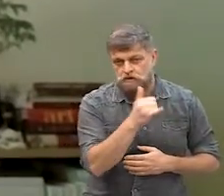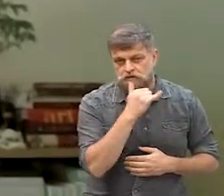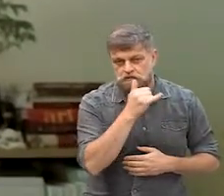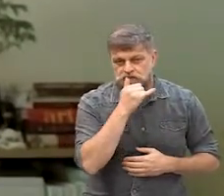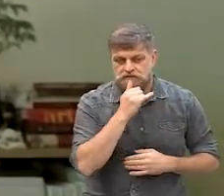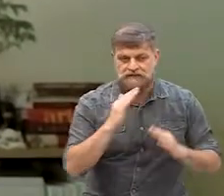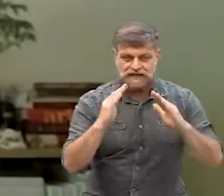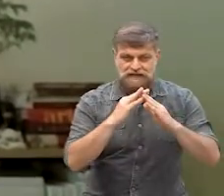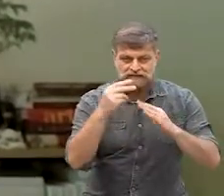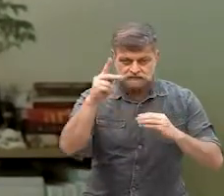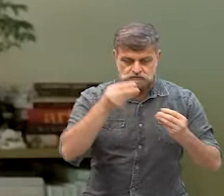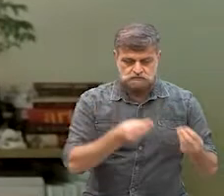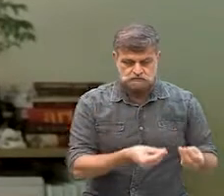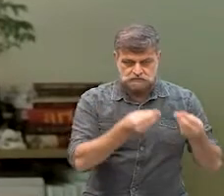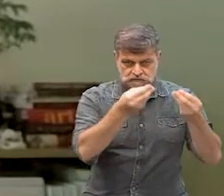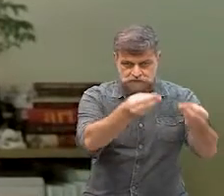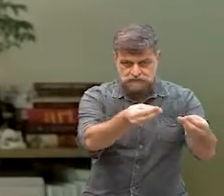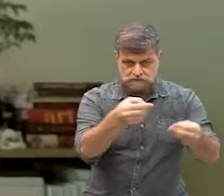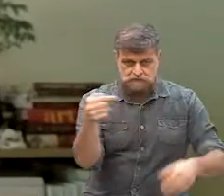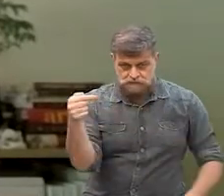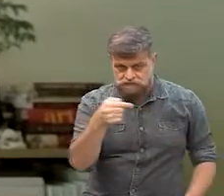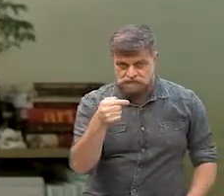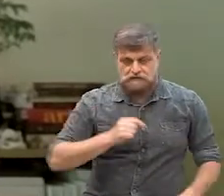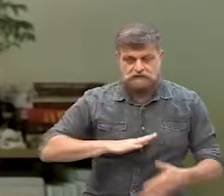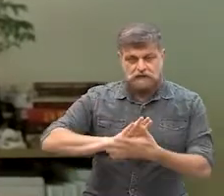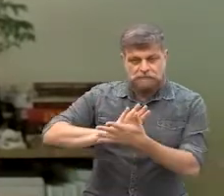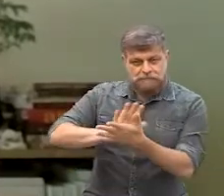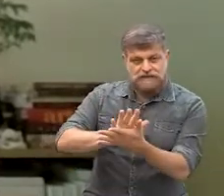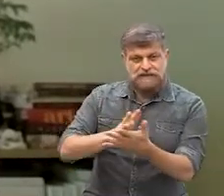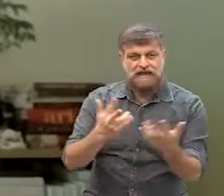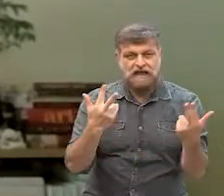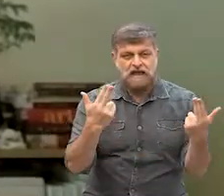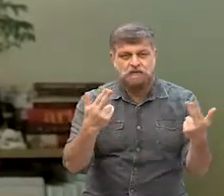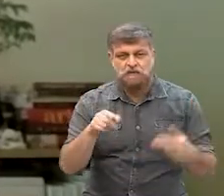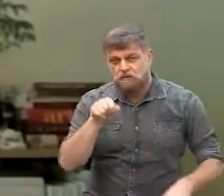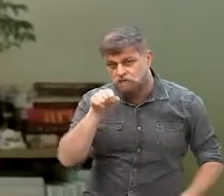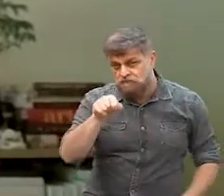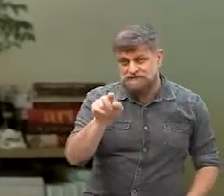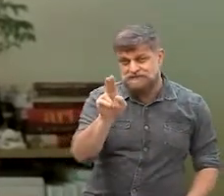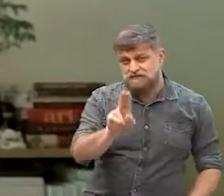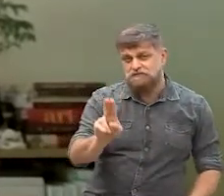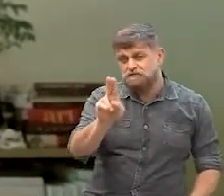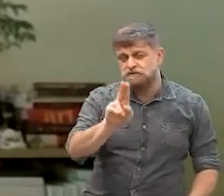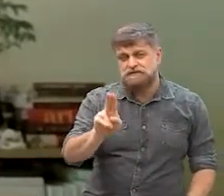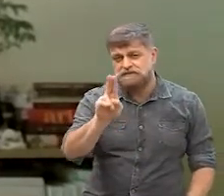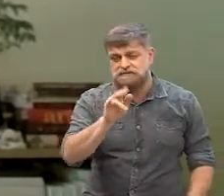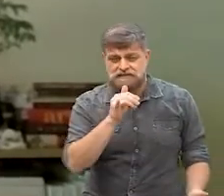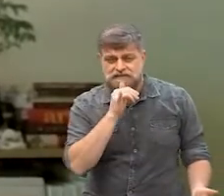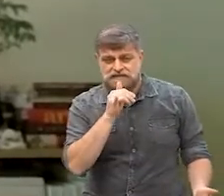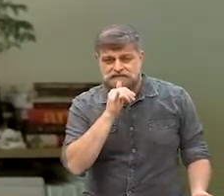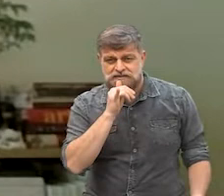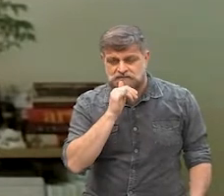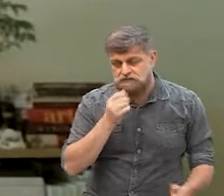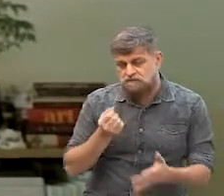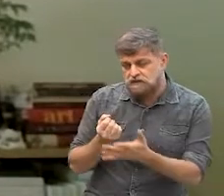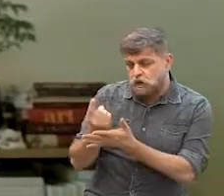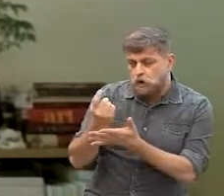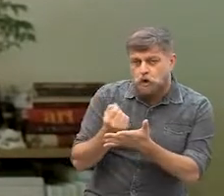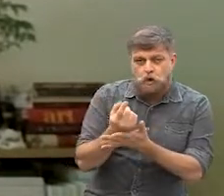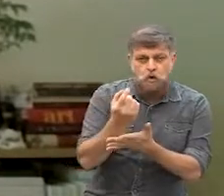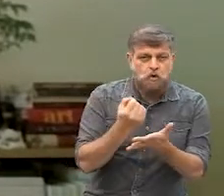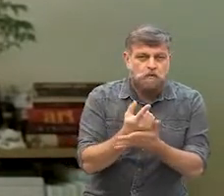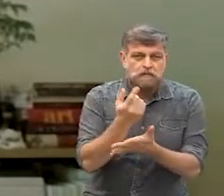entregue na sua casa, tenha o mesmo impacto que a embalagem que você utiliza, que você acaba comprando junto